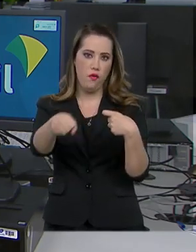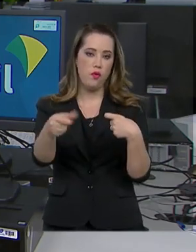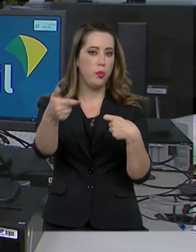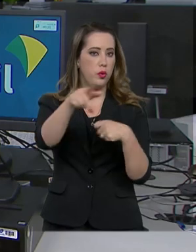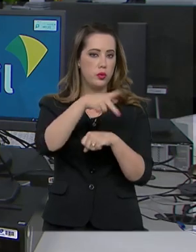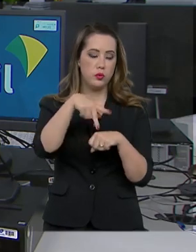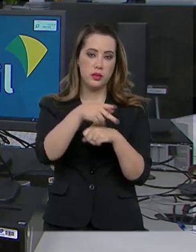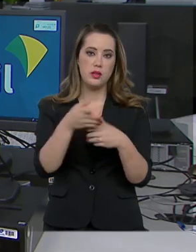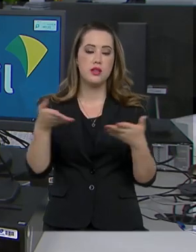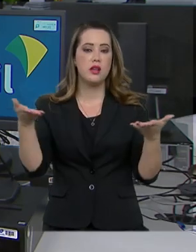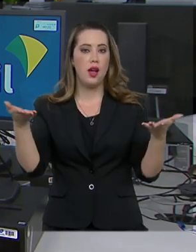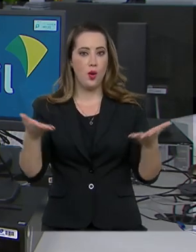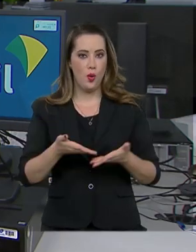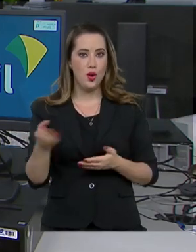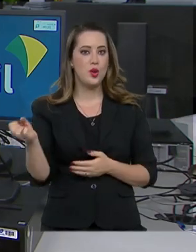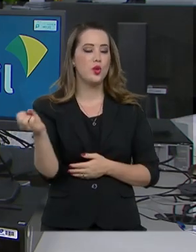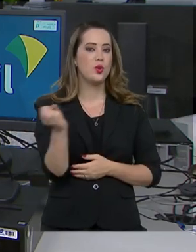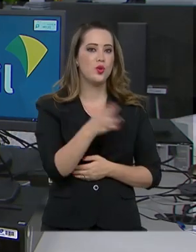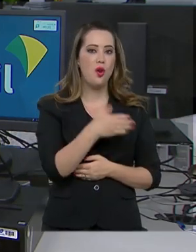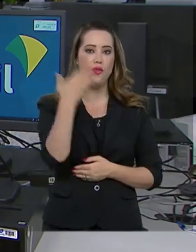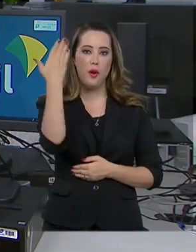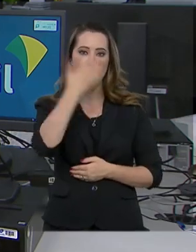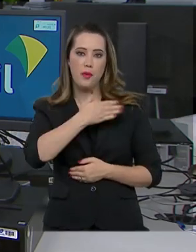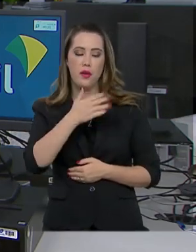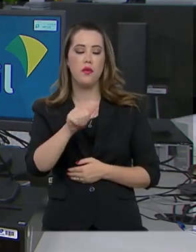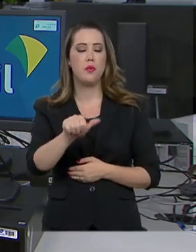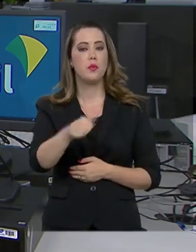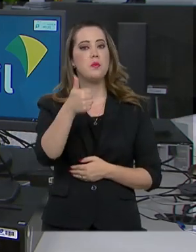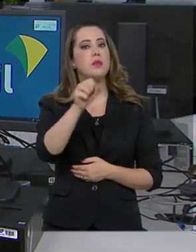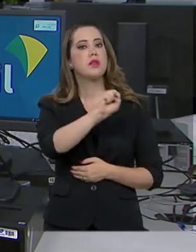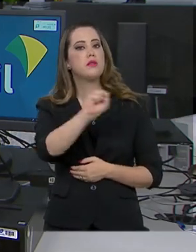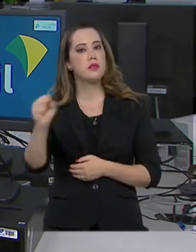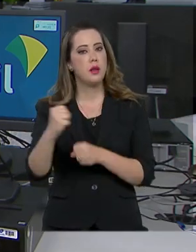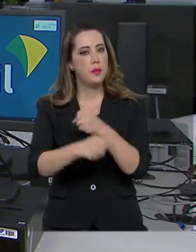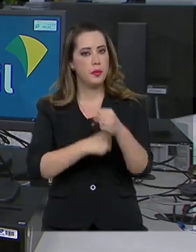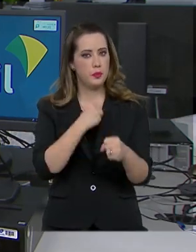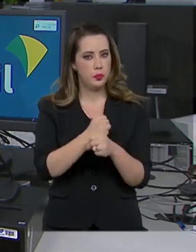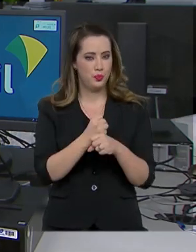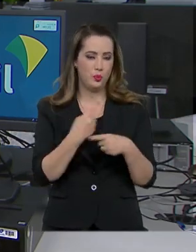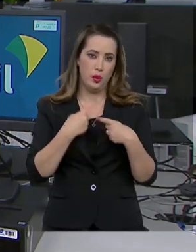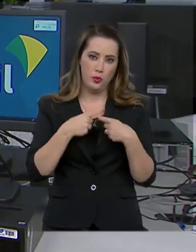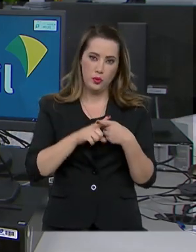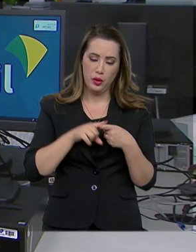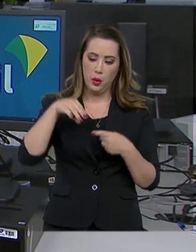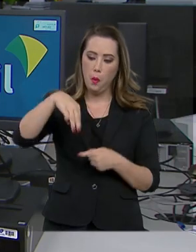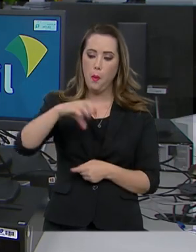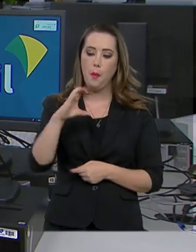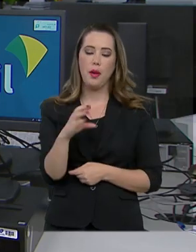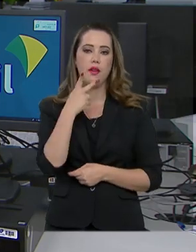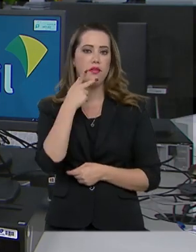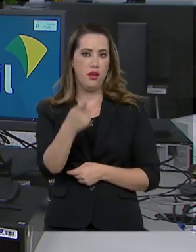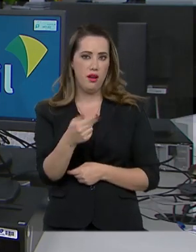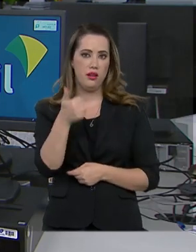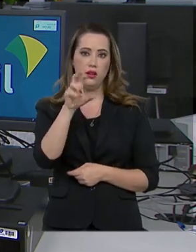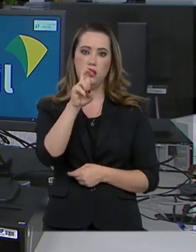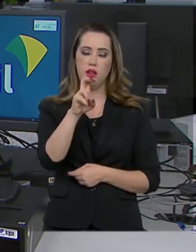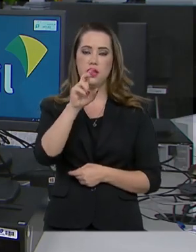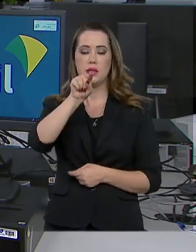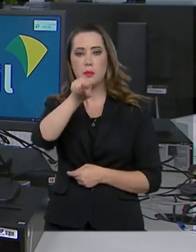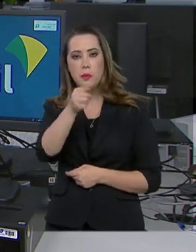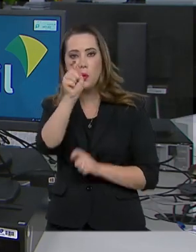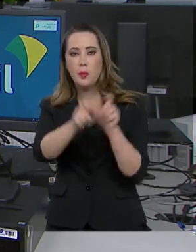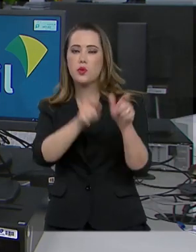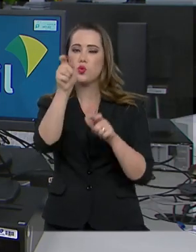nova edição do exame para o primeiro semestre do ano que vem segundo o mec cerca de 15 mil estrangeiros formados em medicina em outros